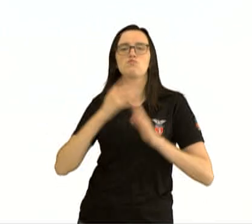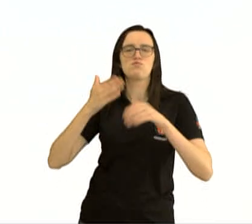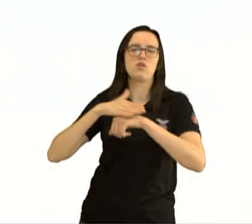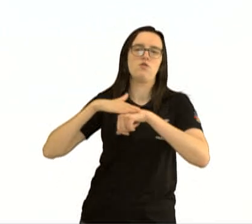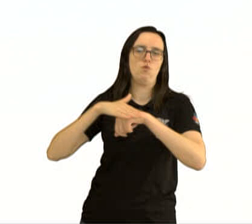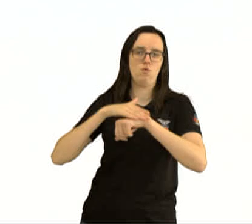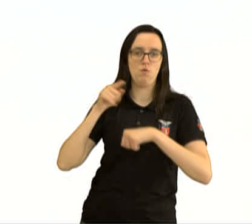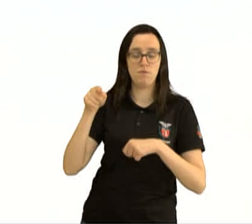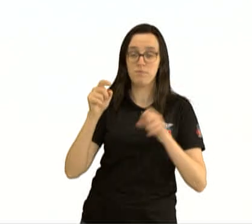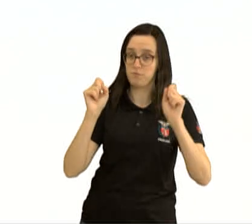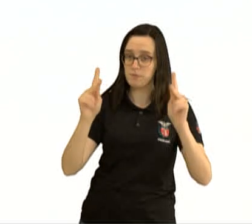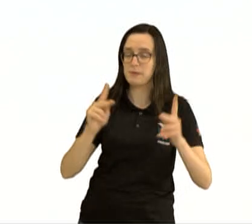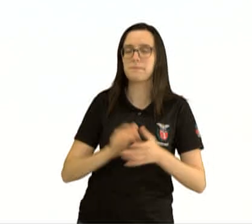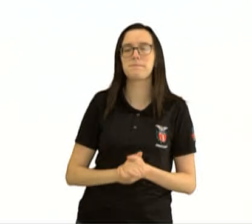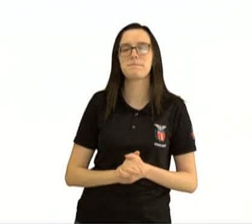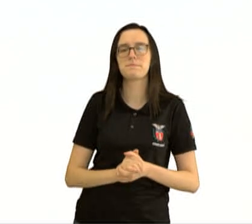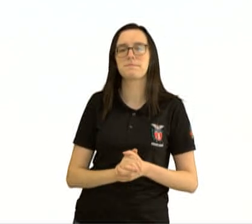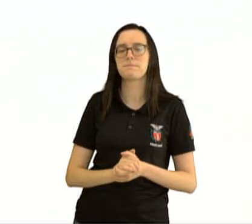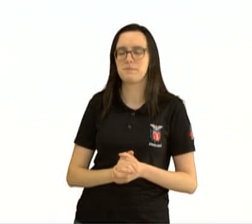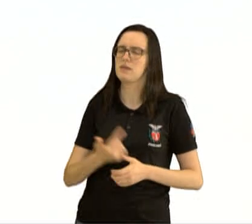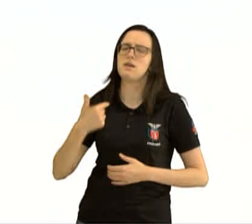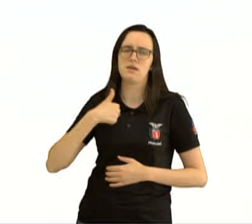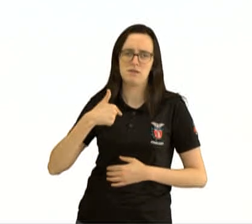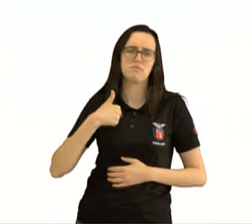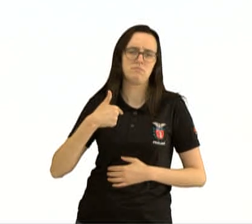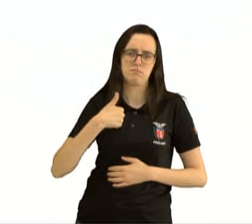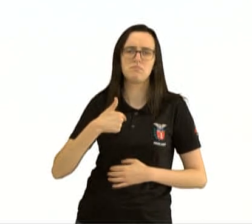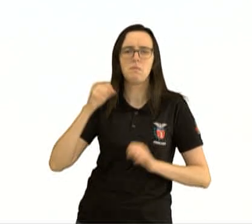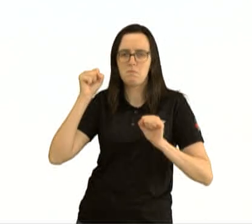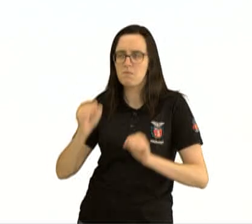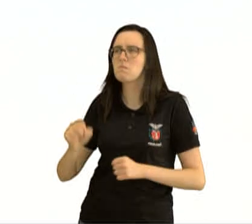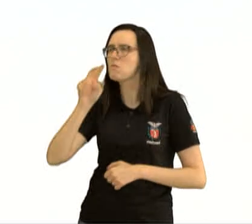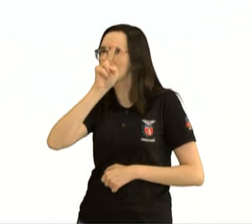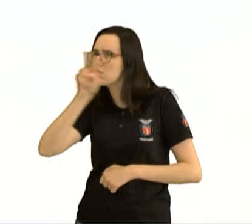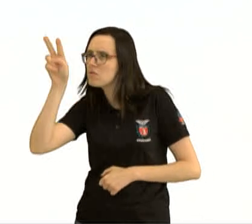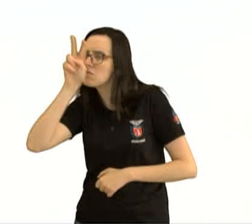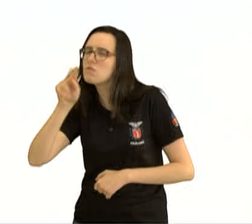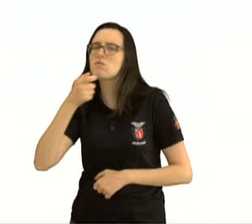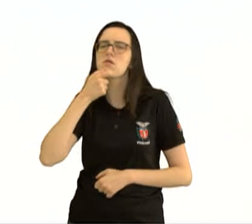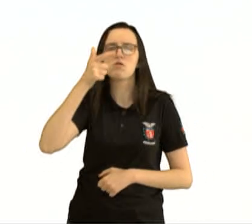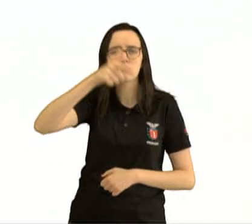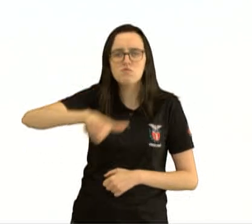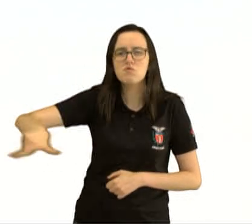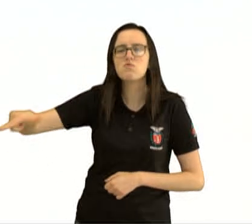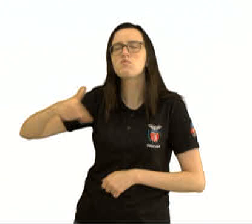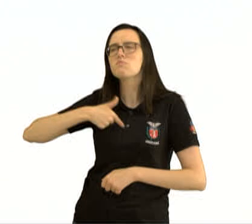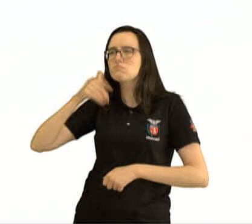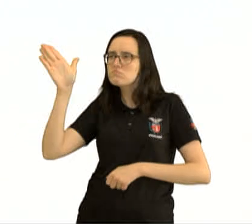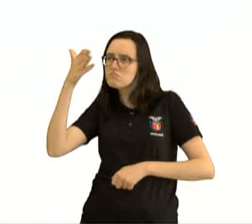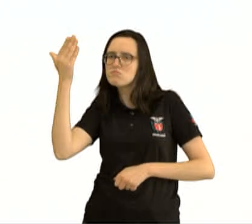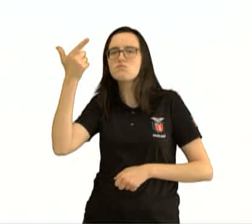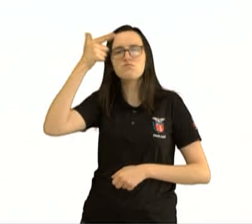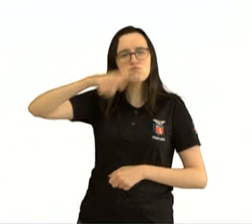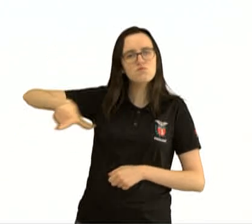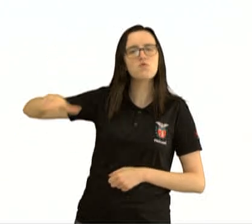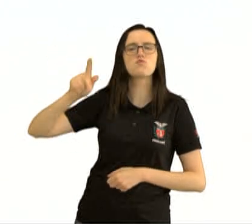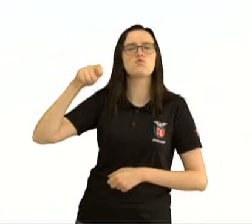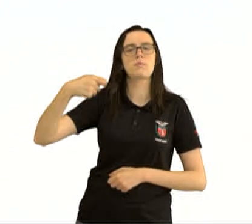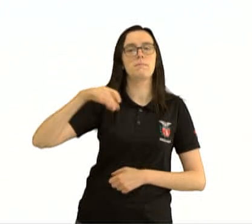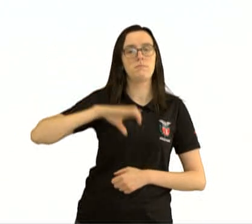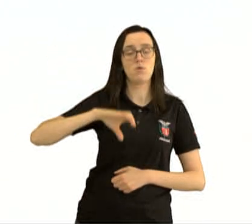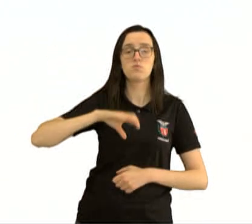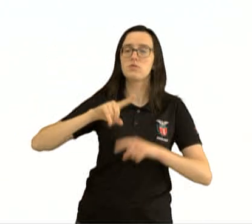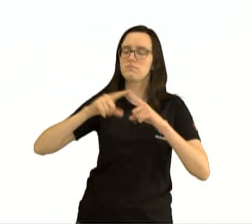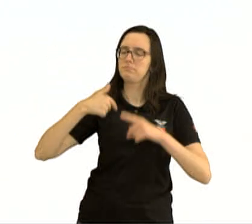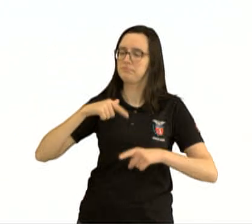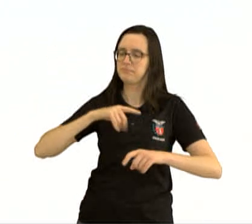conversado também, tá? Eu vou até dar uma lida em inglês novamente, vou dar uma passada sobre ele mais uma vez em português, mas eu